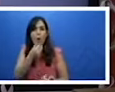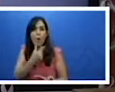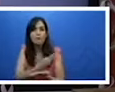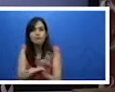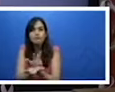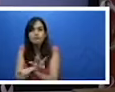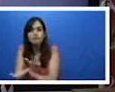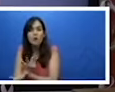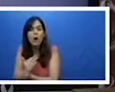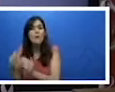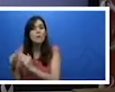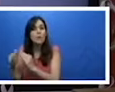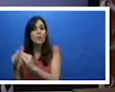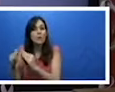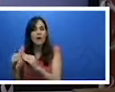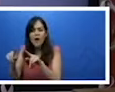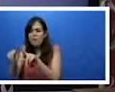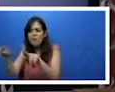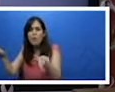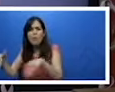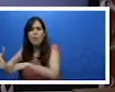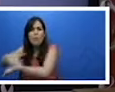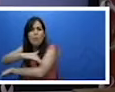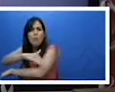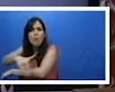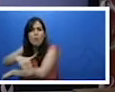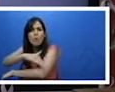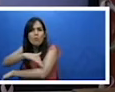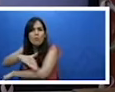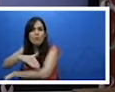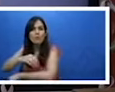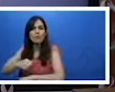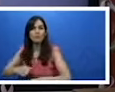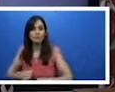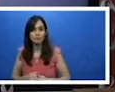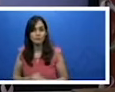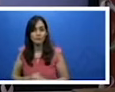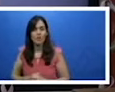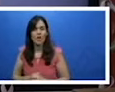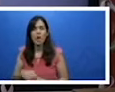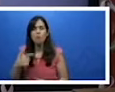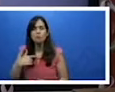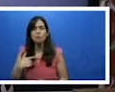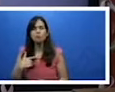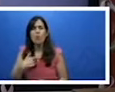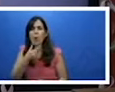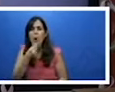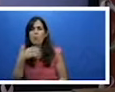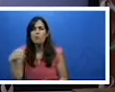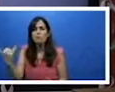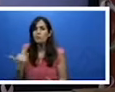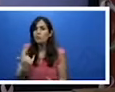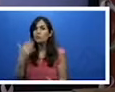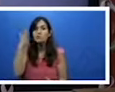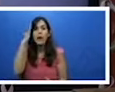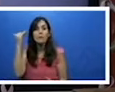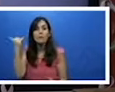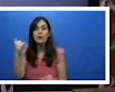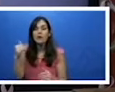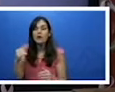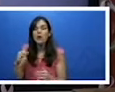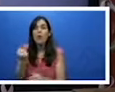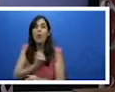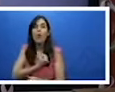procurava residia em certo quarteirão de Turk Street. Meu informante, porém, não sabia o número. Assim